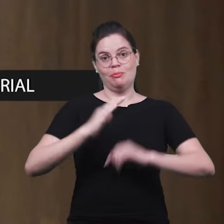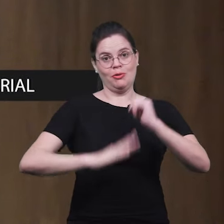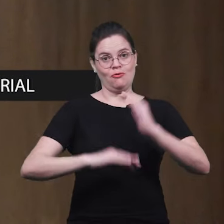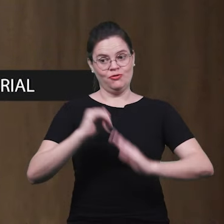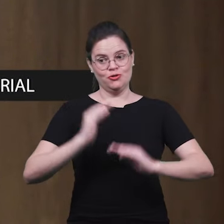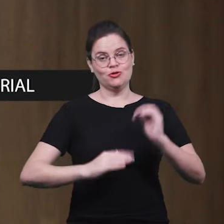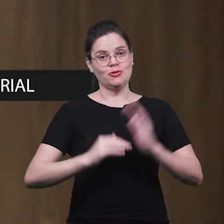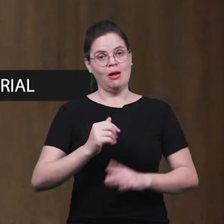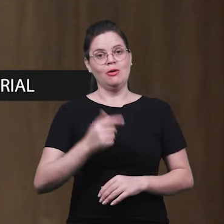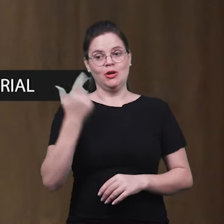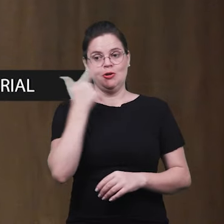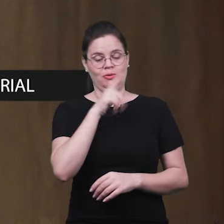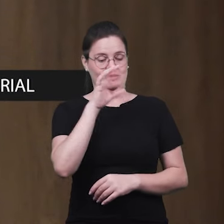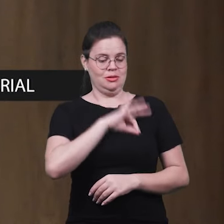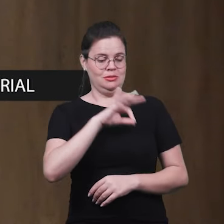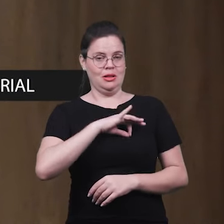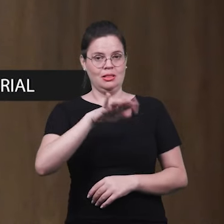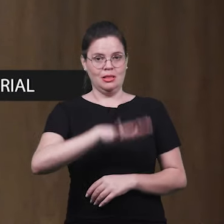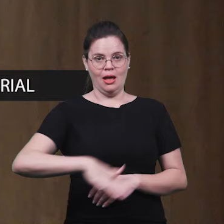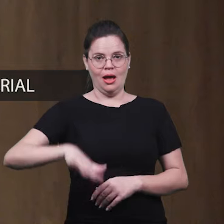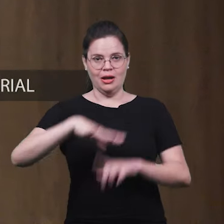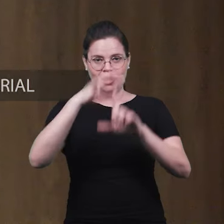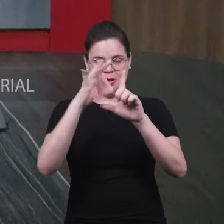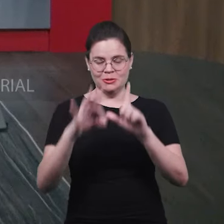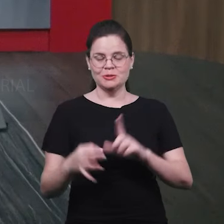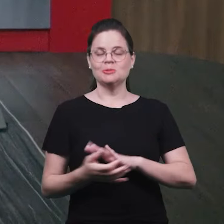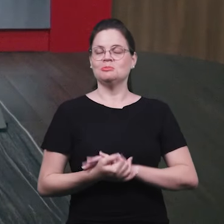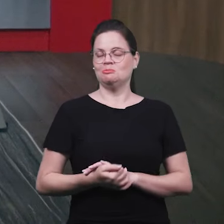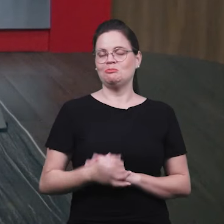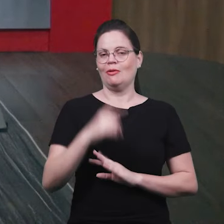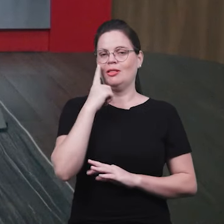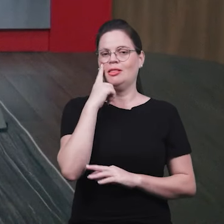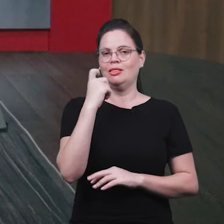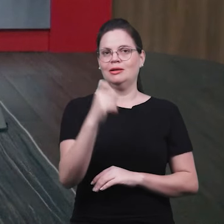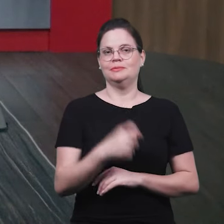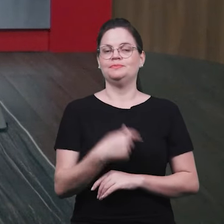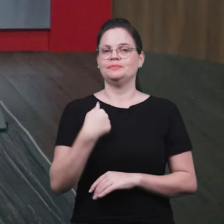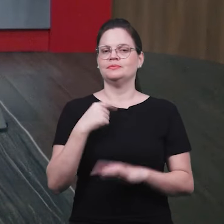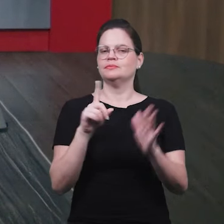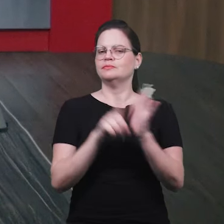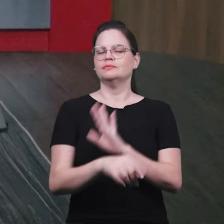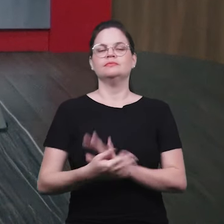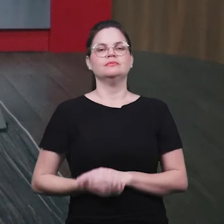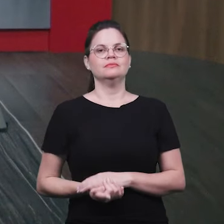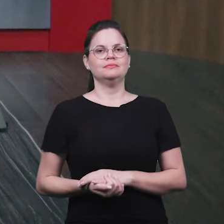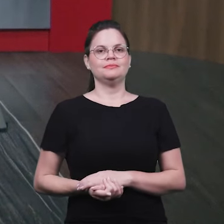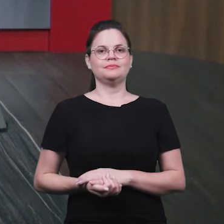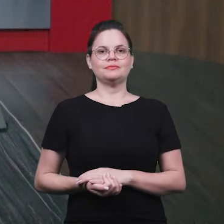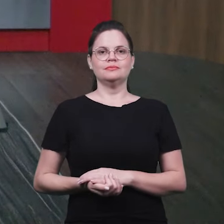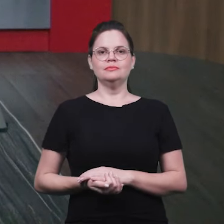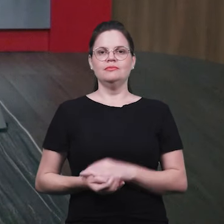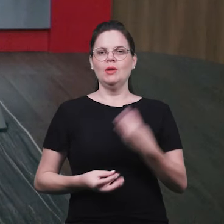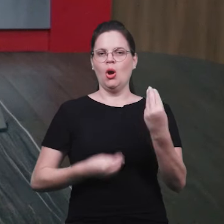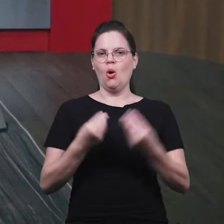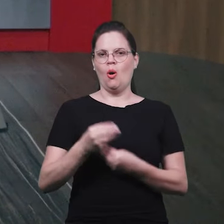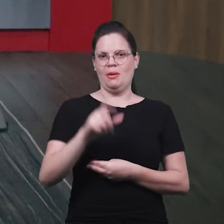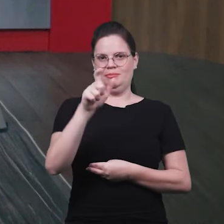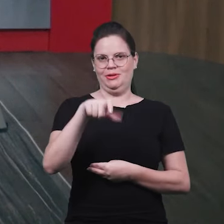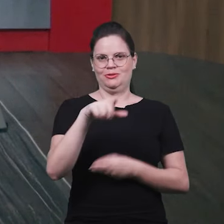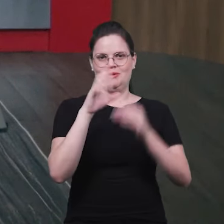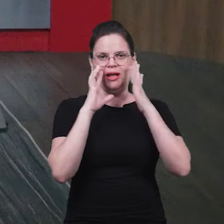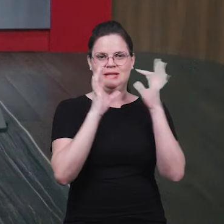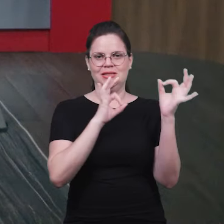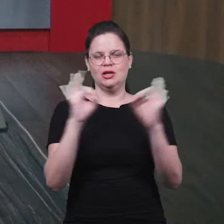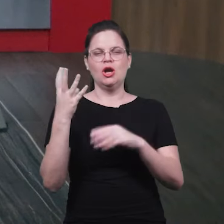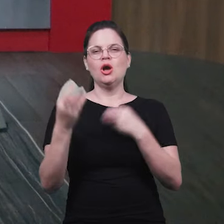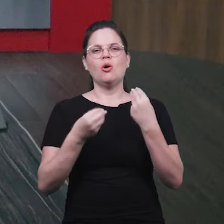o seu sustento trabalhando na área de logística. Muito interessante. Aí eu vou perguntar, como a pessoa que está nos ouvindo, se tiver interesse,